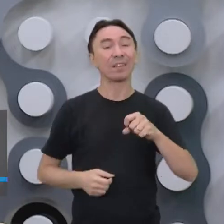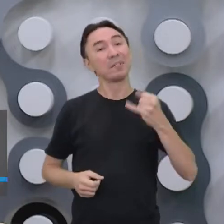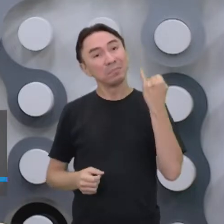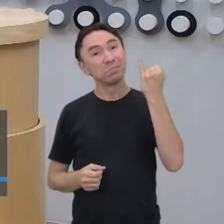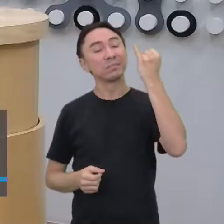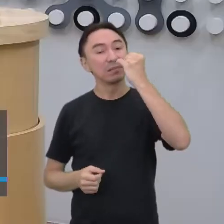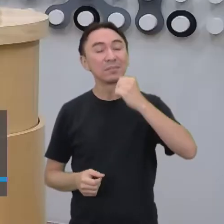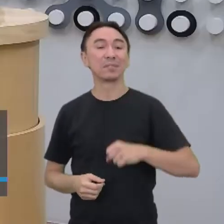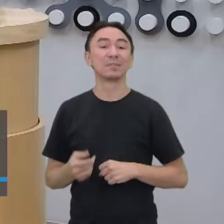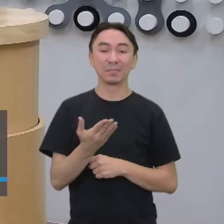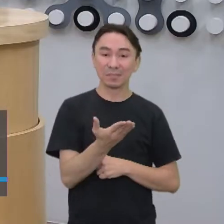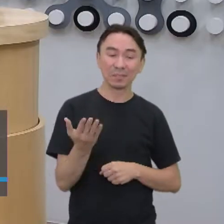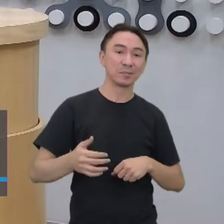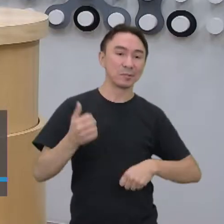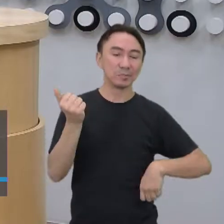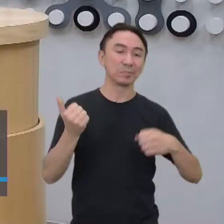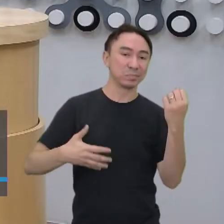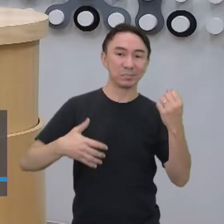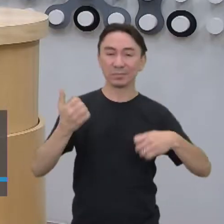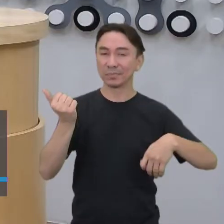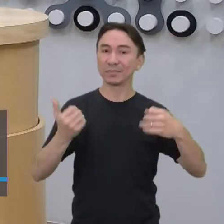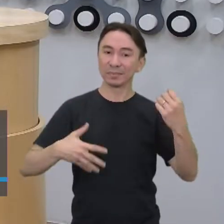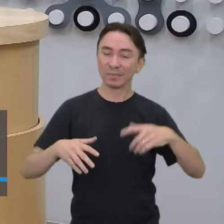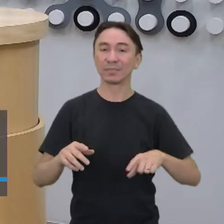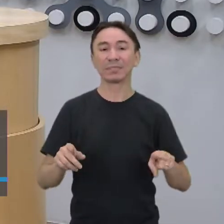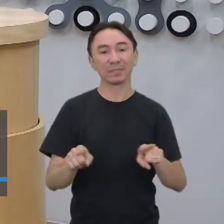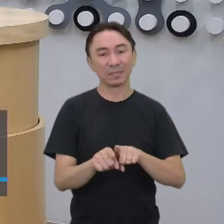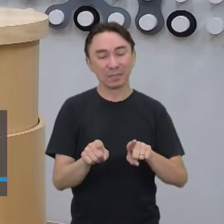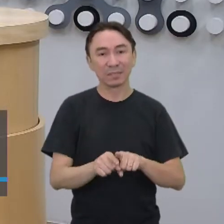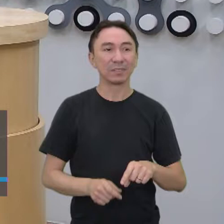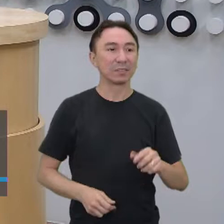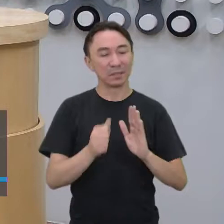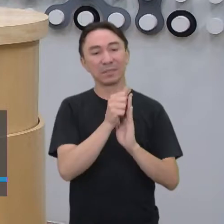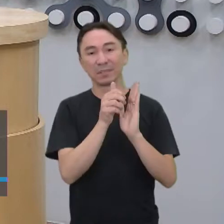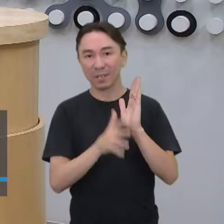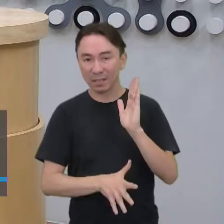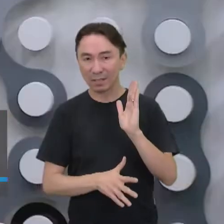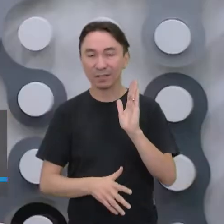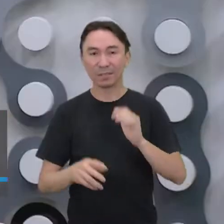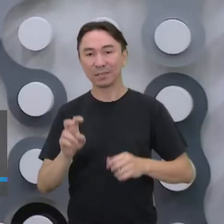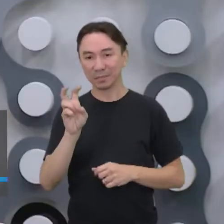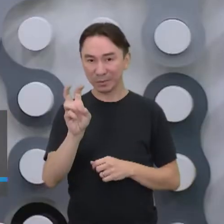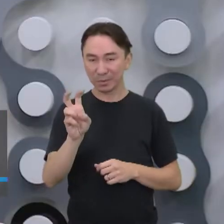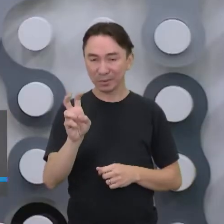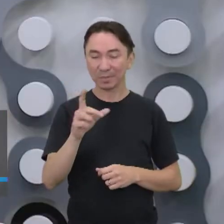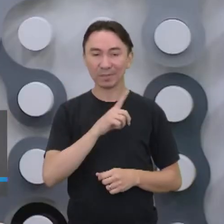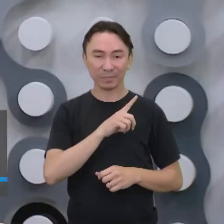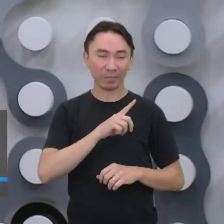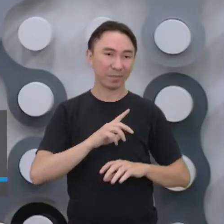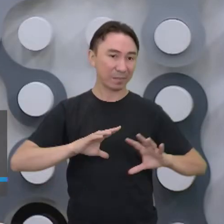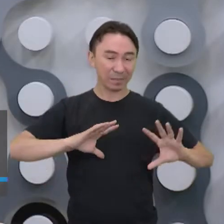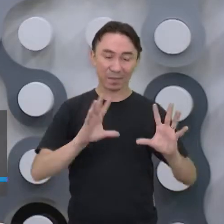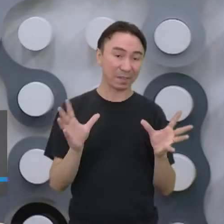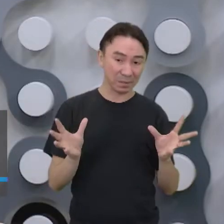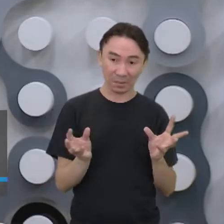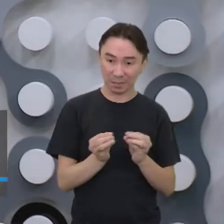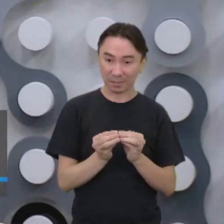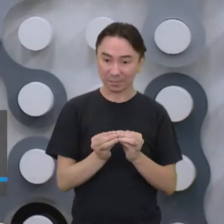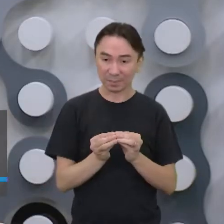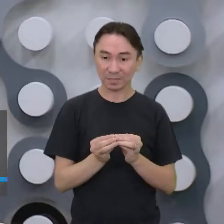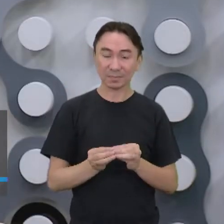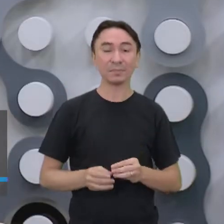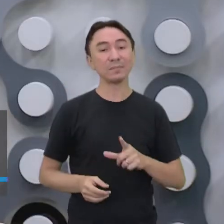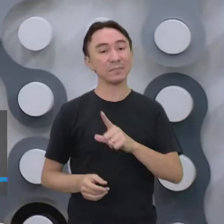forma como você trouxe essa sistematização da atividade 5, em que abordou todos os assuntos que